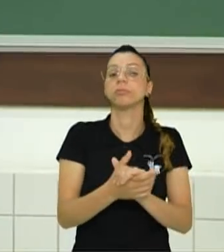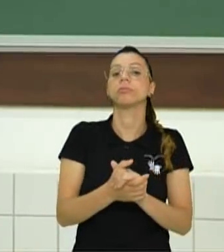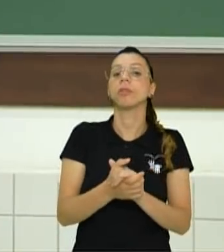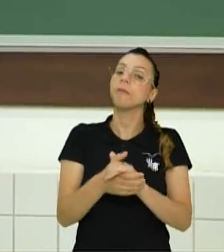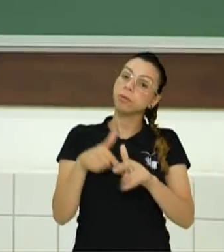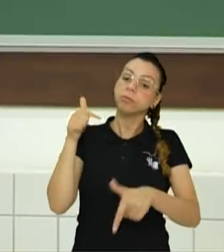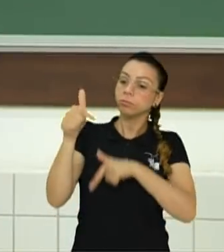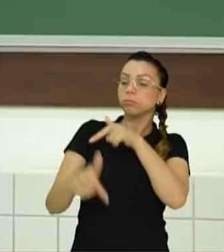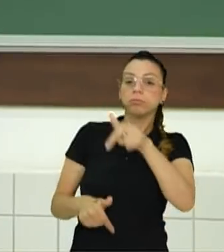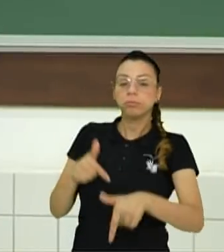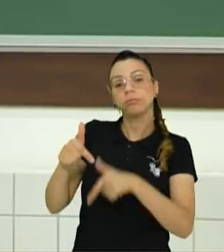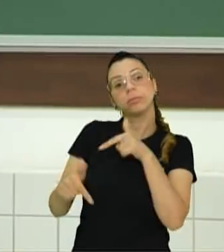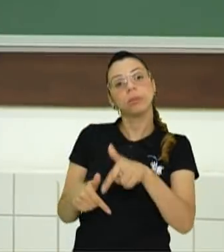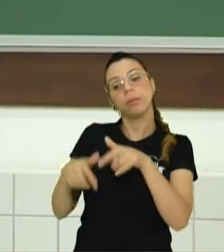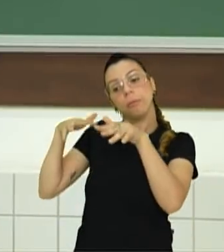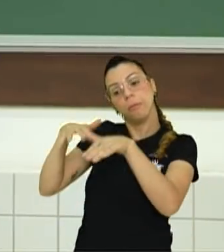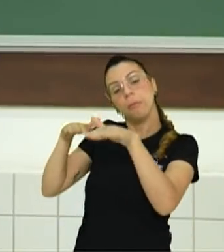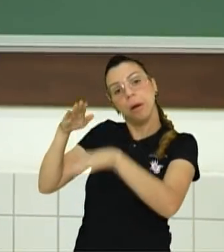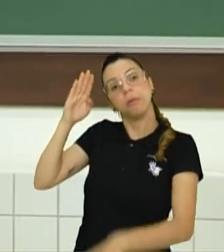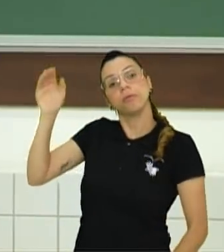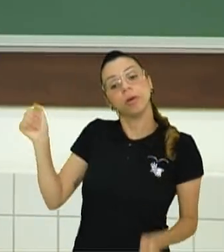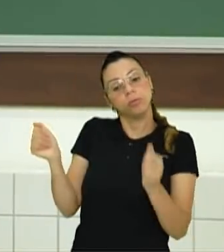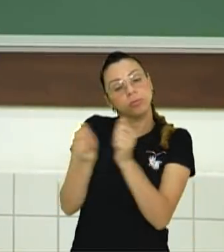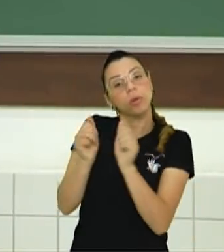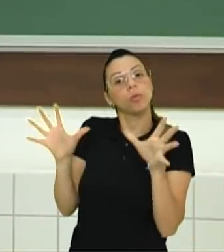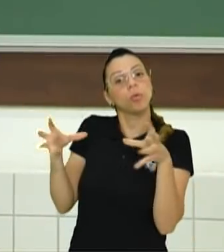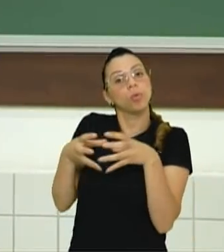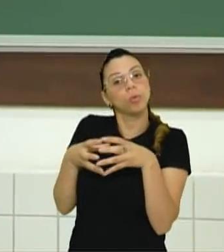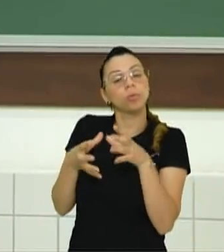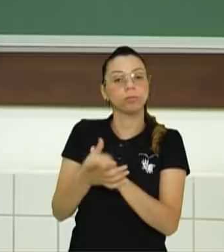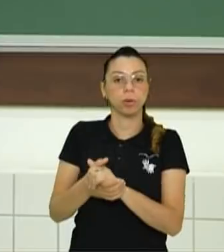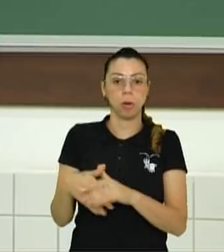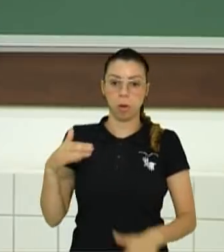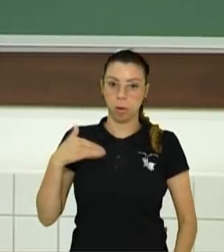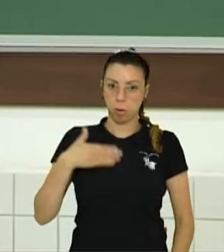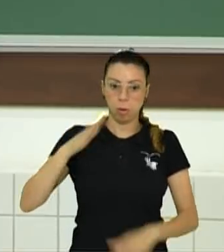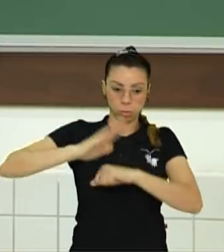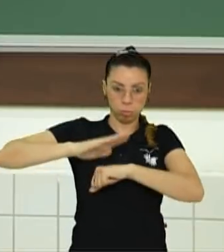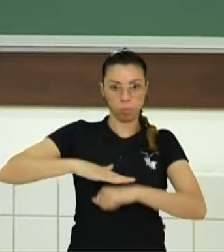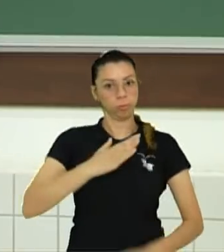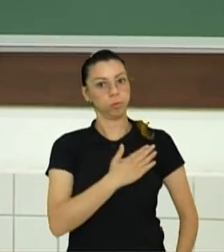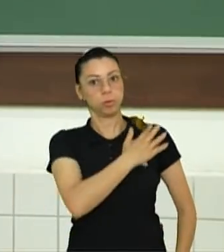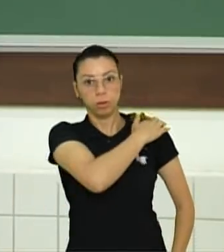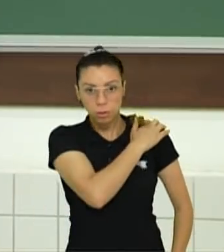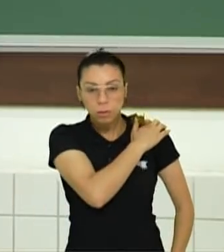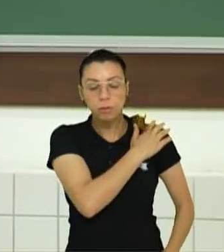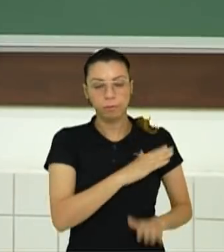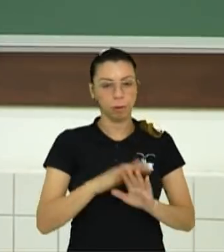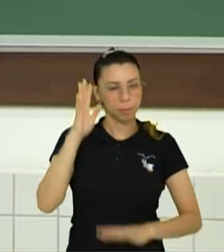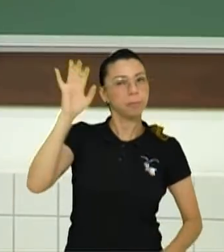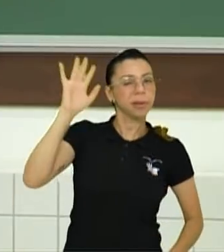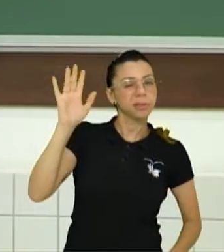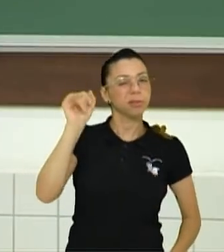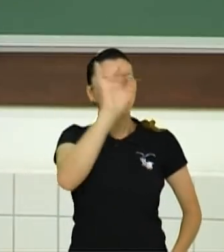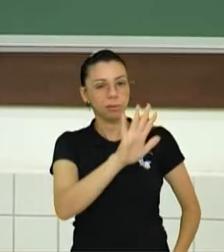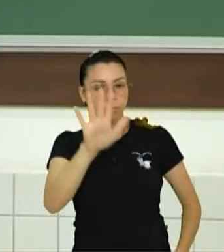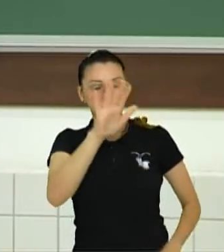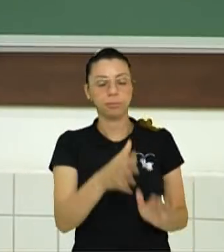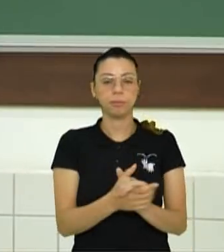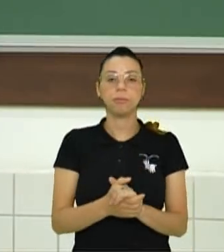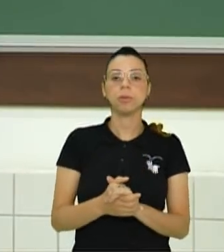vai trabalhar para o exército, para a minha legião. Eu sou um general, sou o general Mário, vamos imaginar a cena. O que